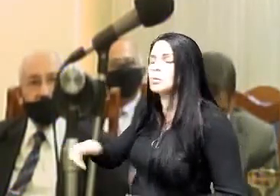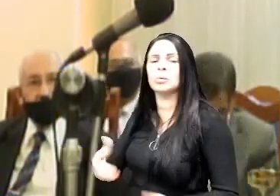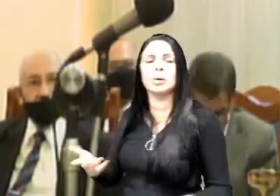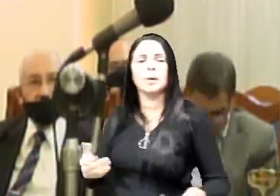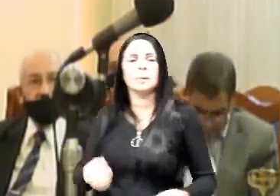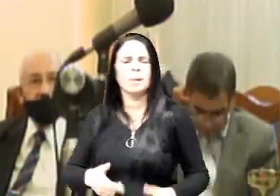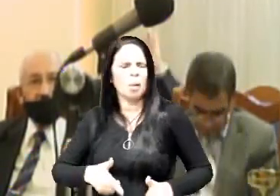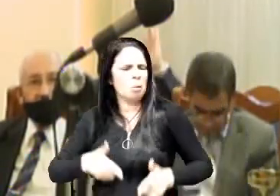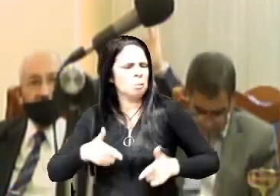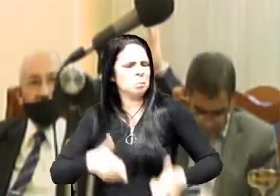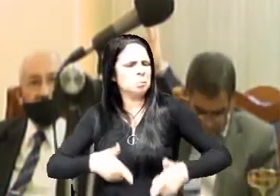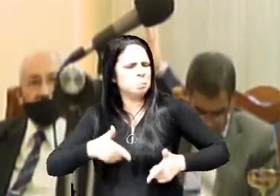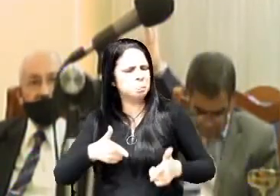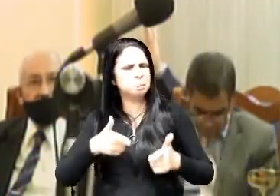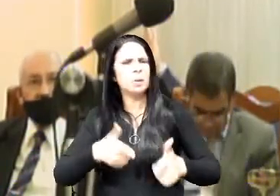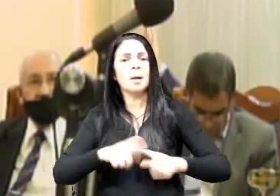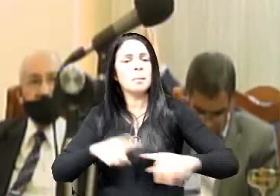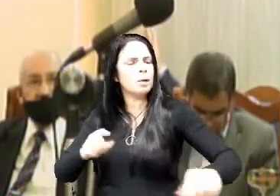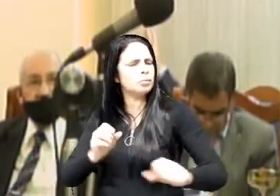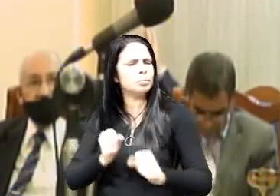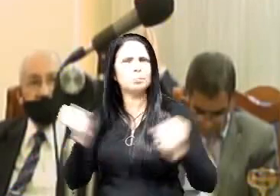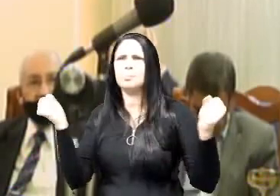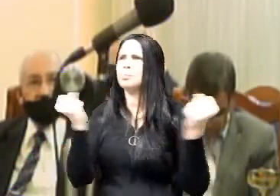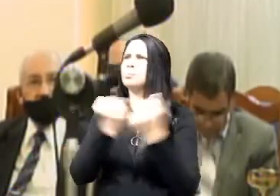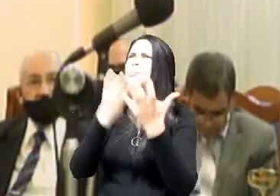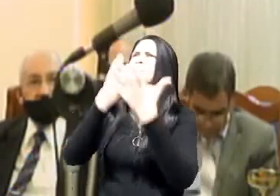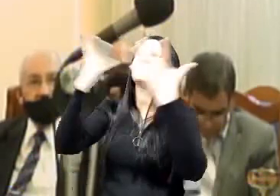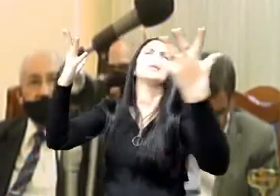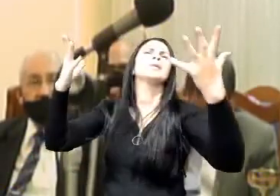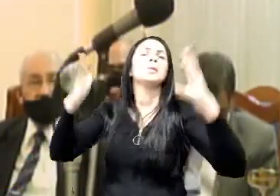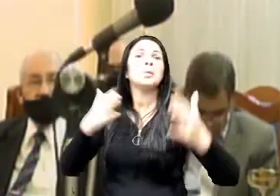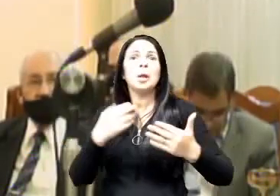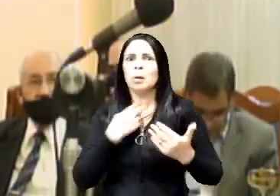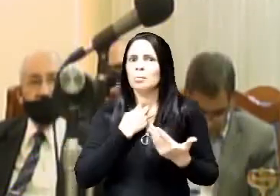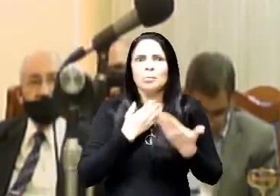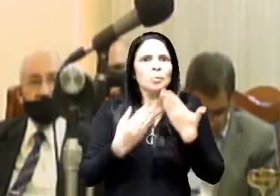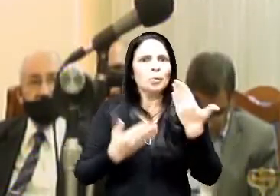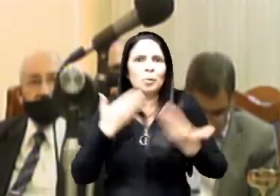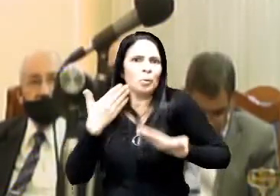maior vai ser a glória. A glória vai ser maior.